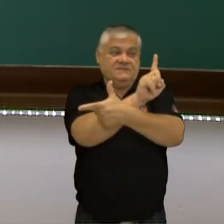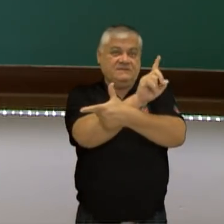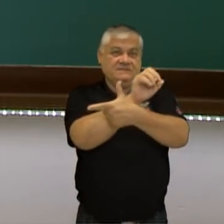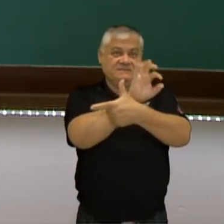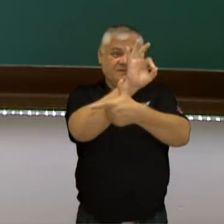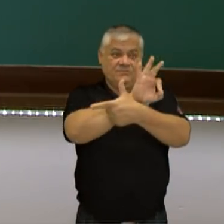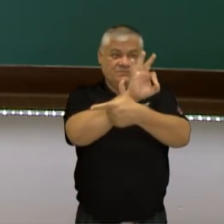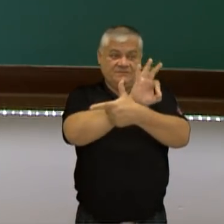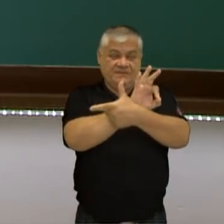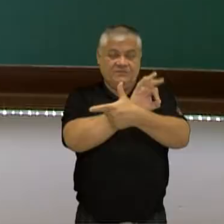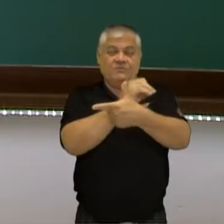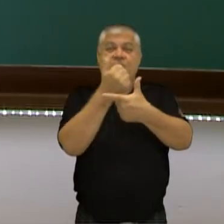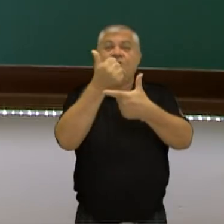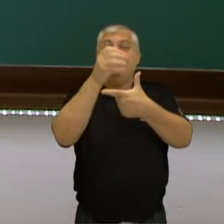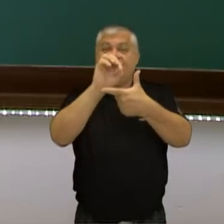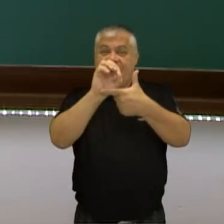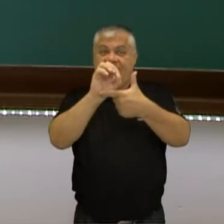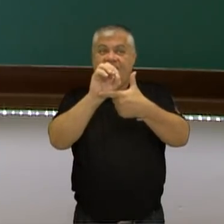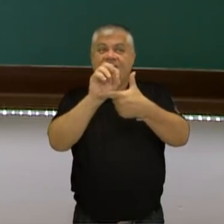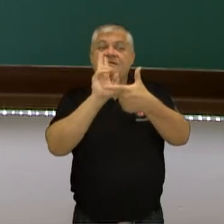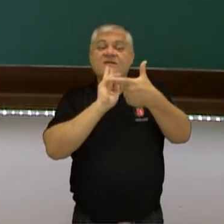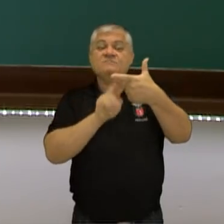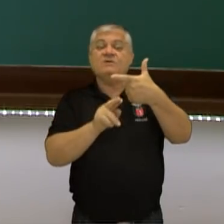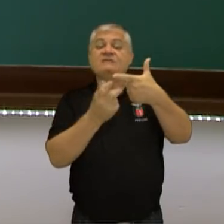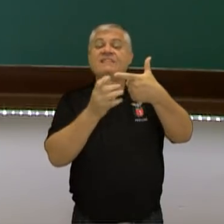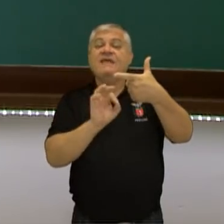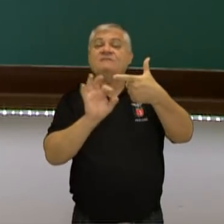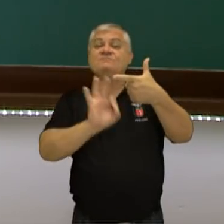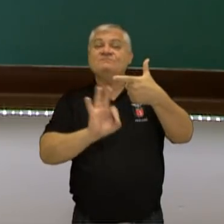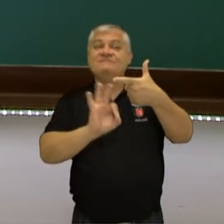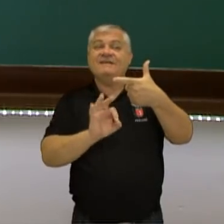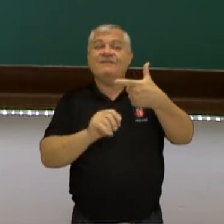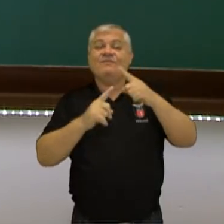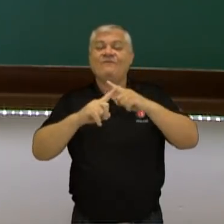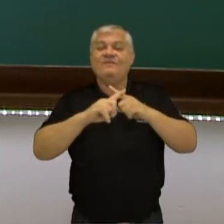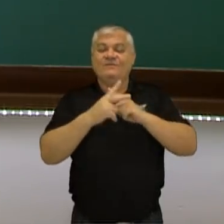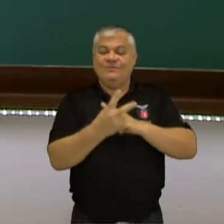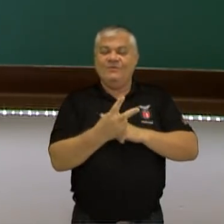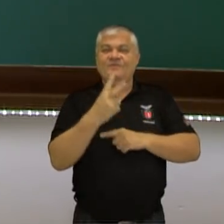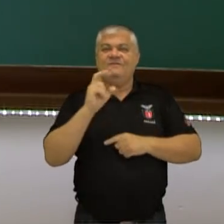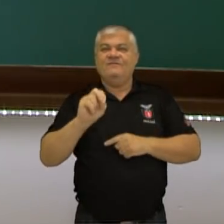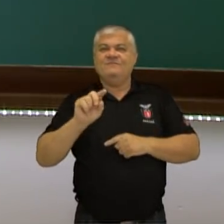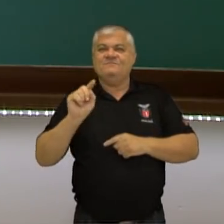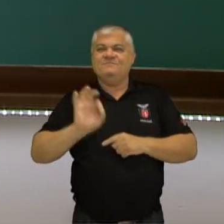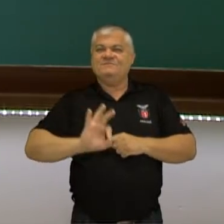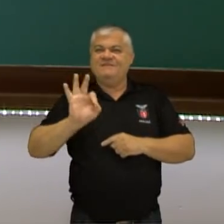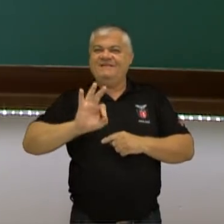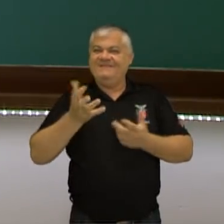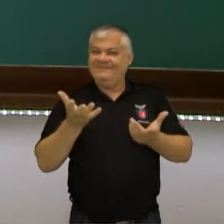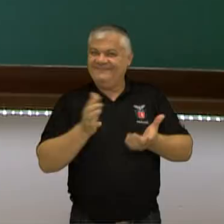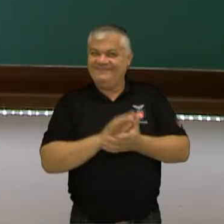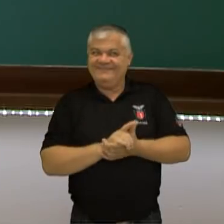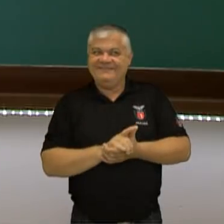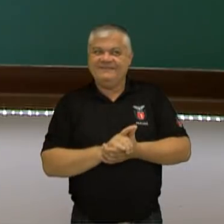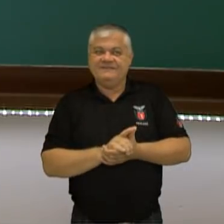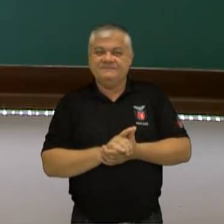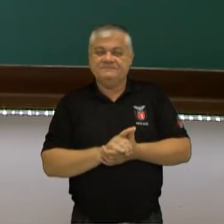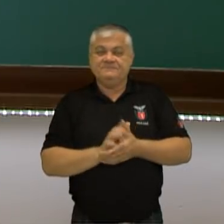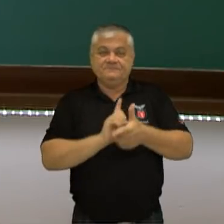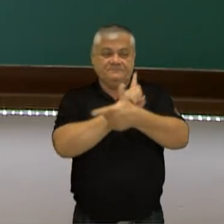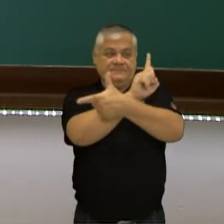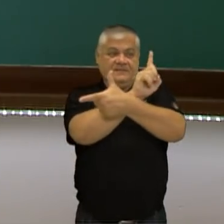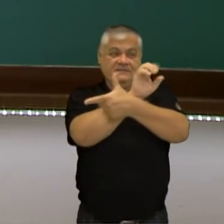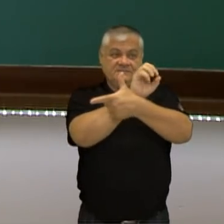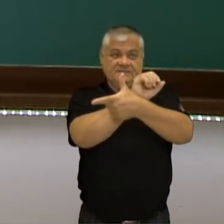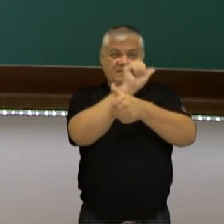10 dá 10%. 10% vezes 2, 20%. Confere lá comigo. Então, ó, 100% vai virar